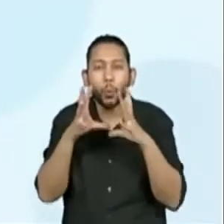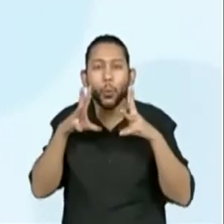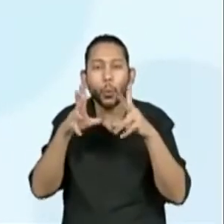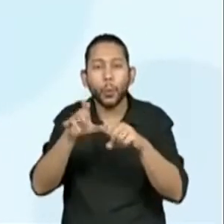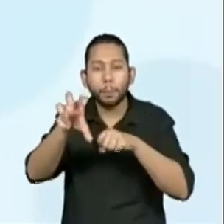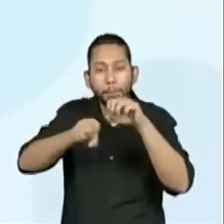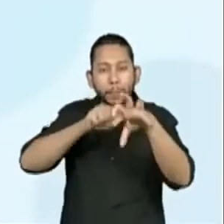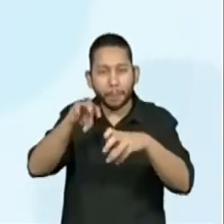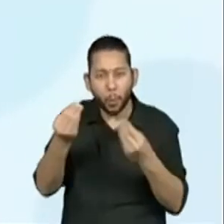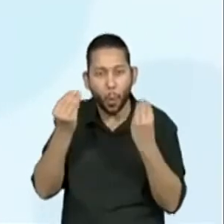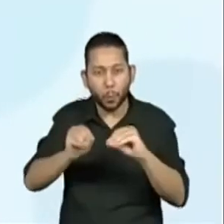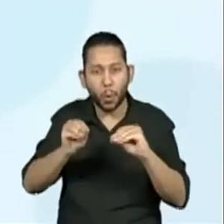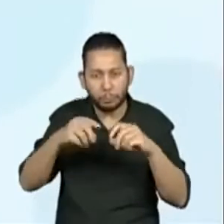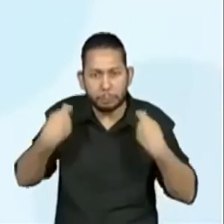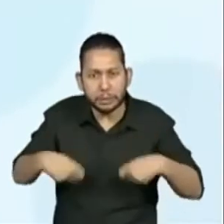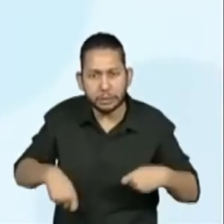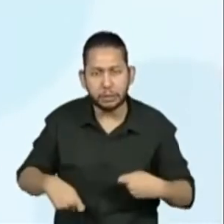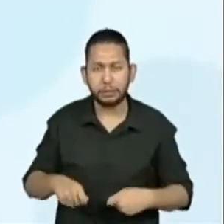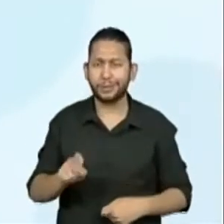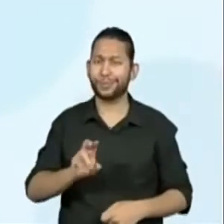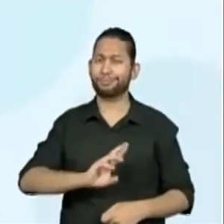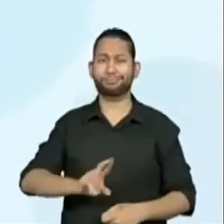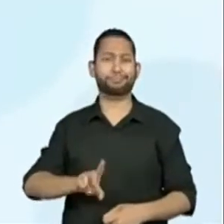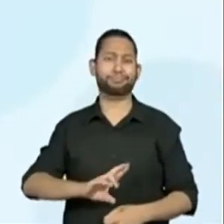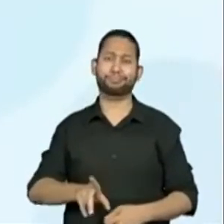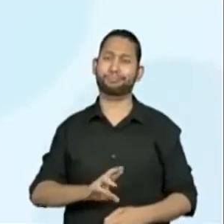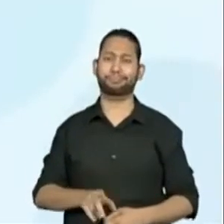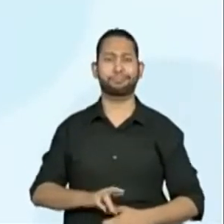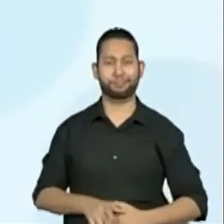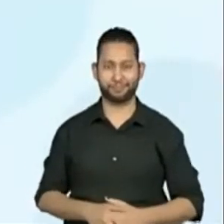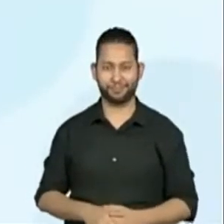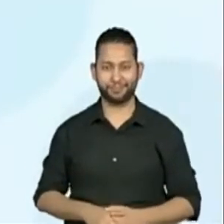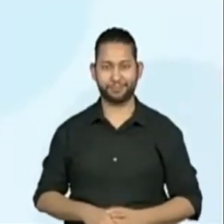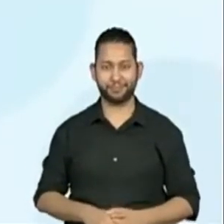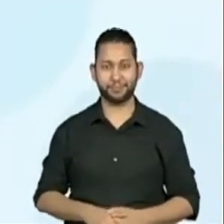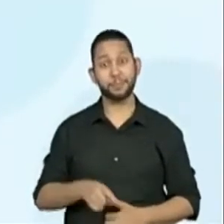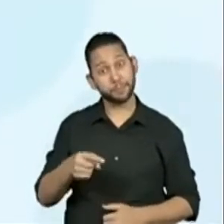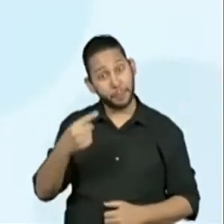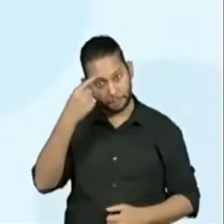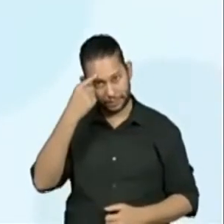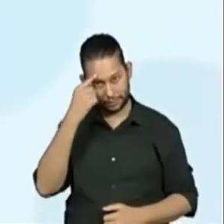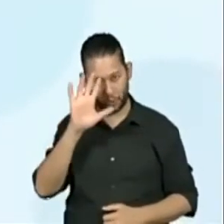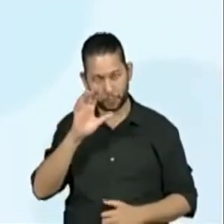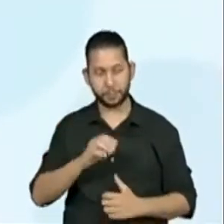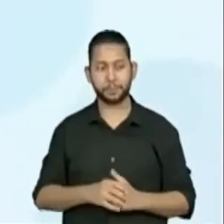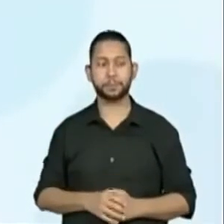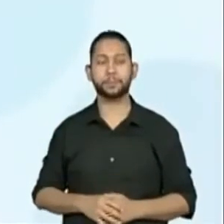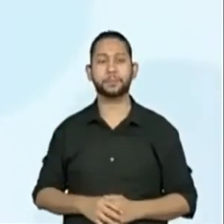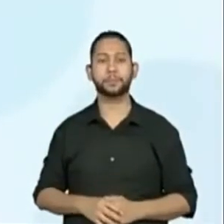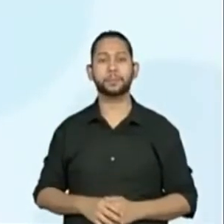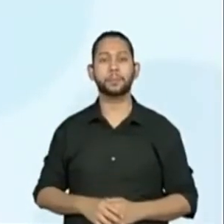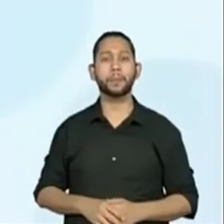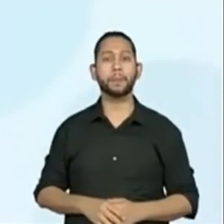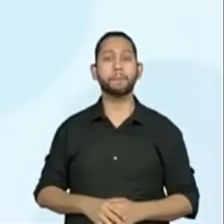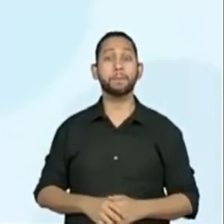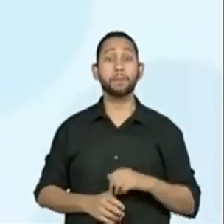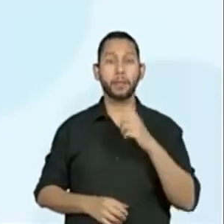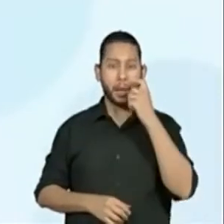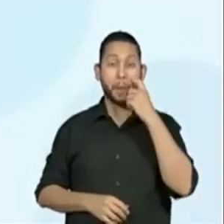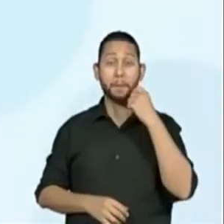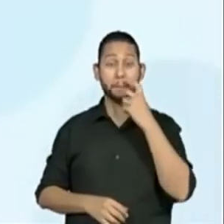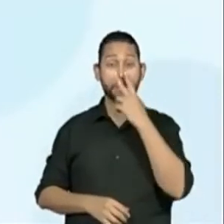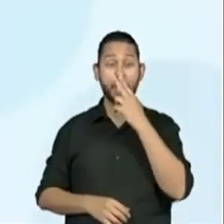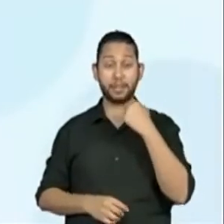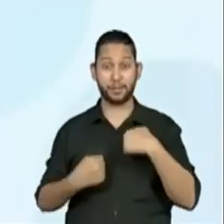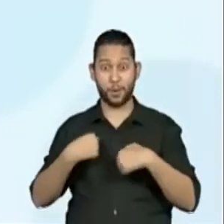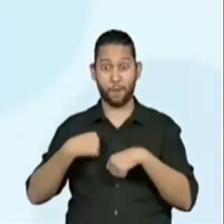bom então aí o aluno do 4º ano deve estar pensando assim em casa agora vamos lá que eu tô aqui o lendo a mente de vocês